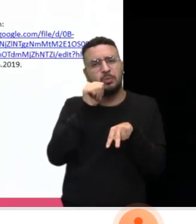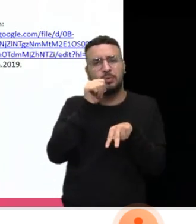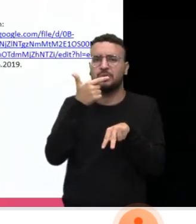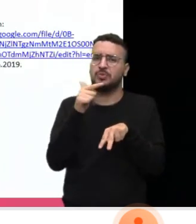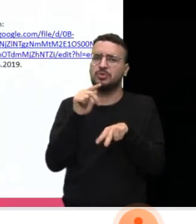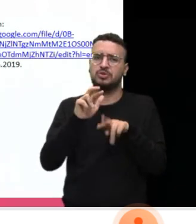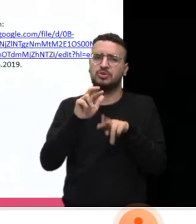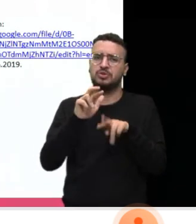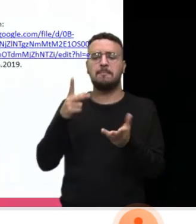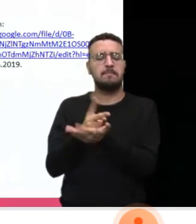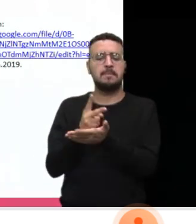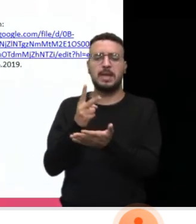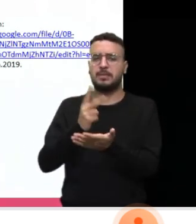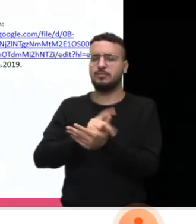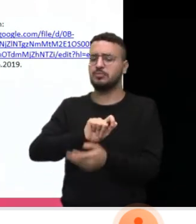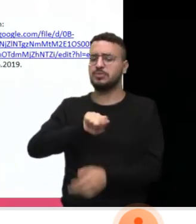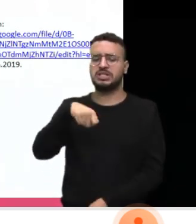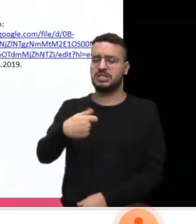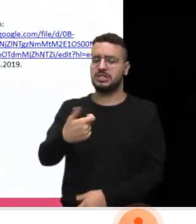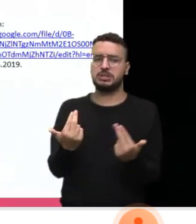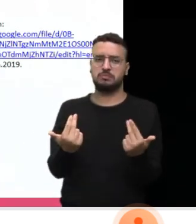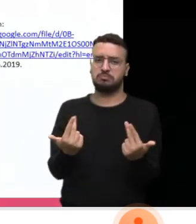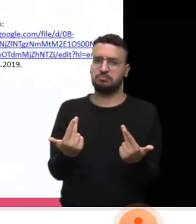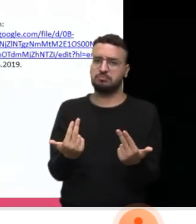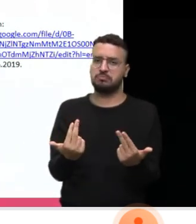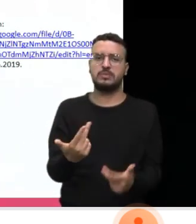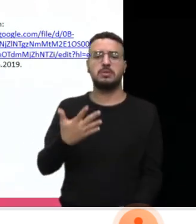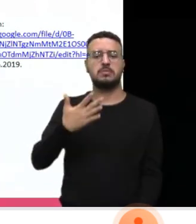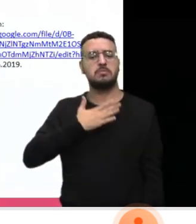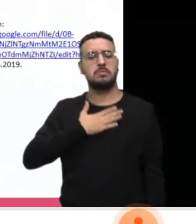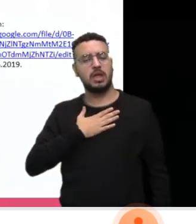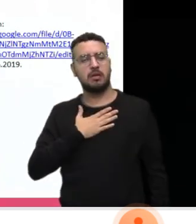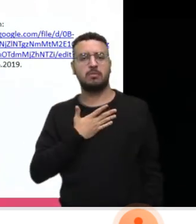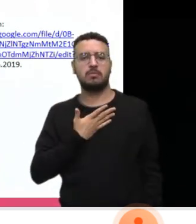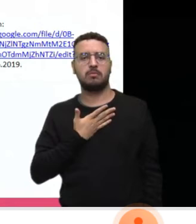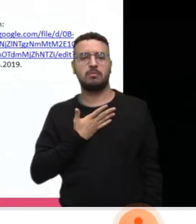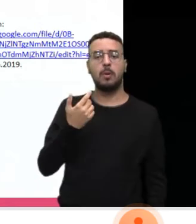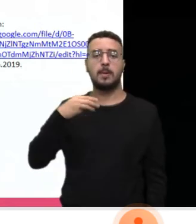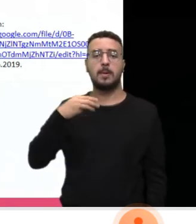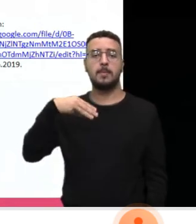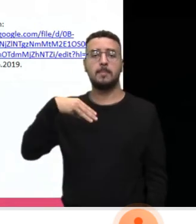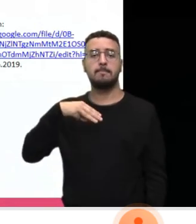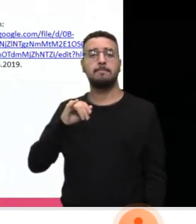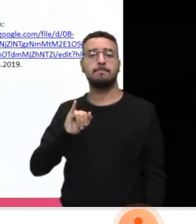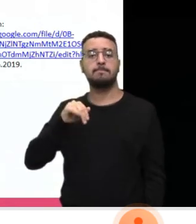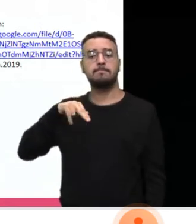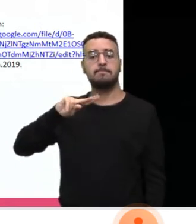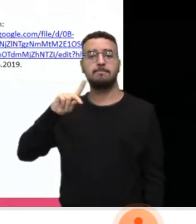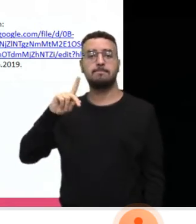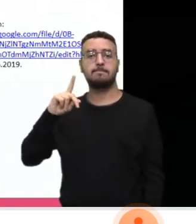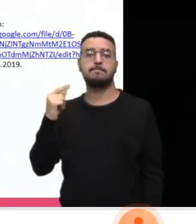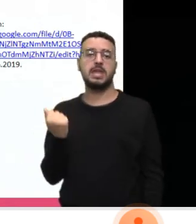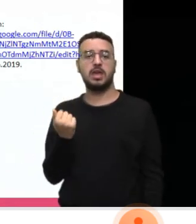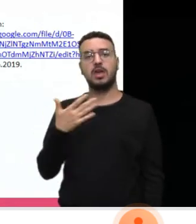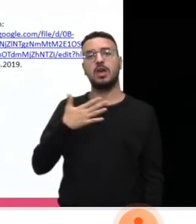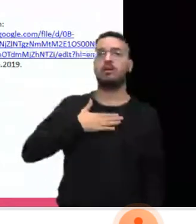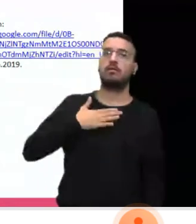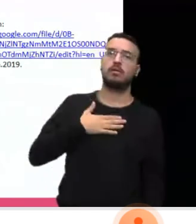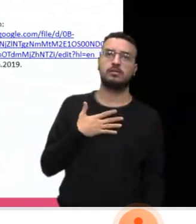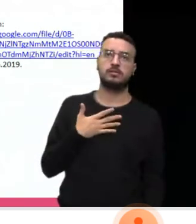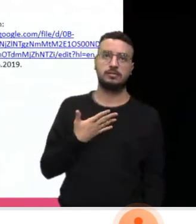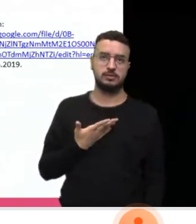mesmo sinal. Estão relacionados às pessoas do discurso e não ao referente, como acontece na língua